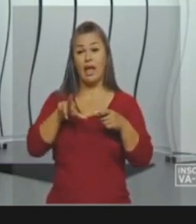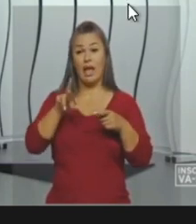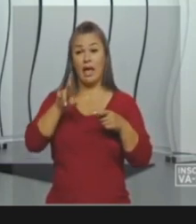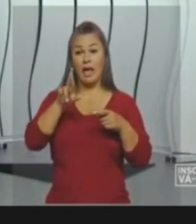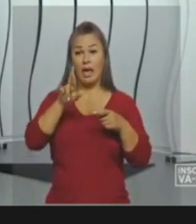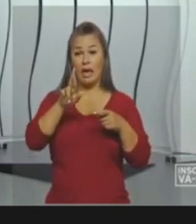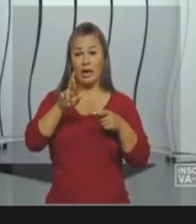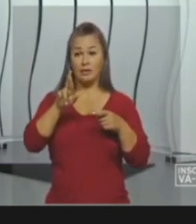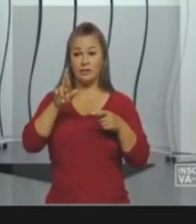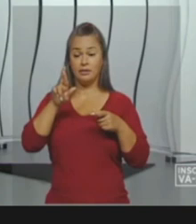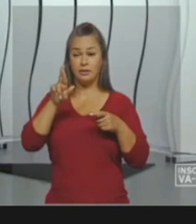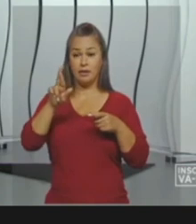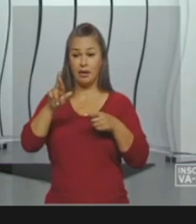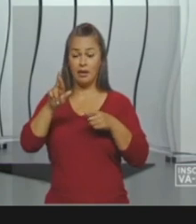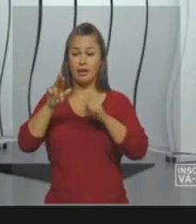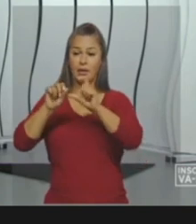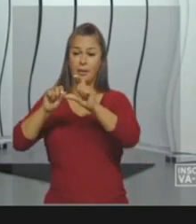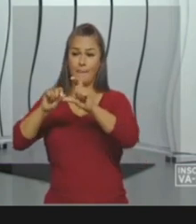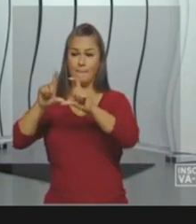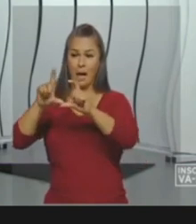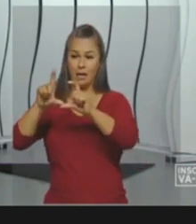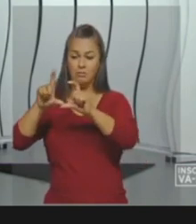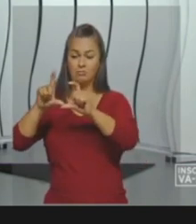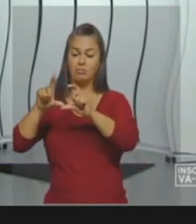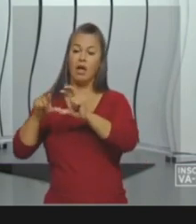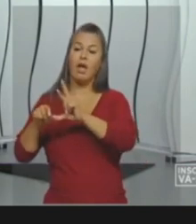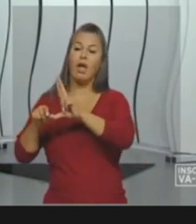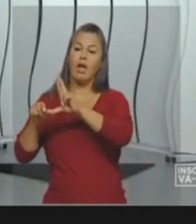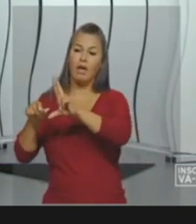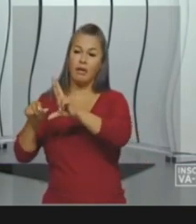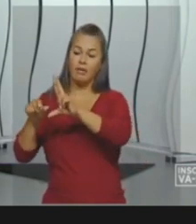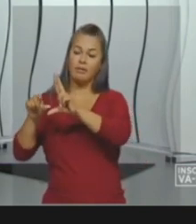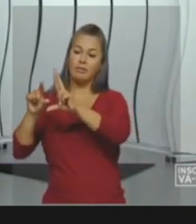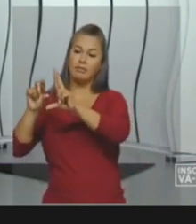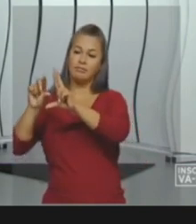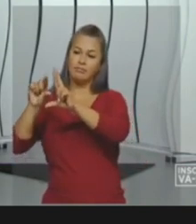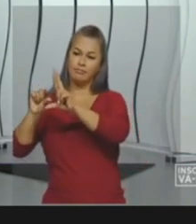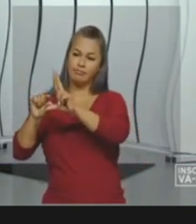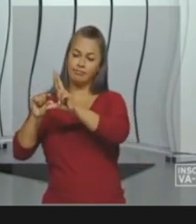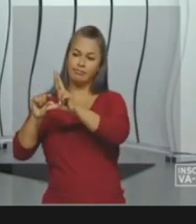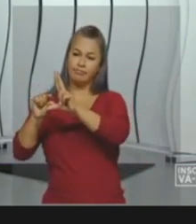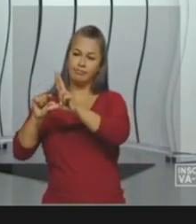Rzão, eles são num cruzamento, né? Quando